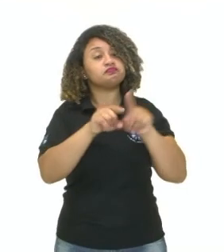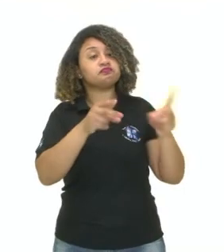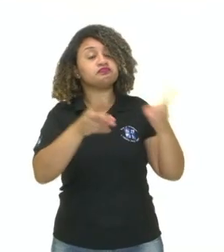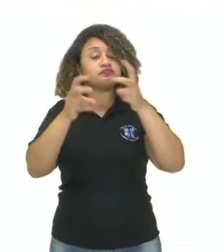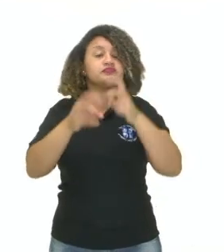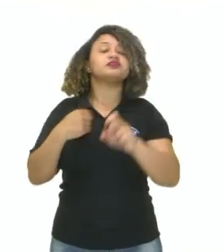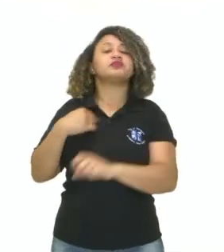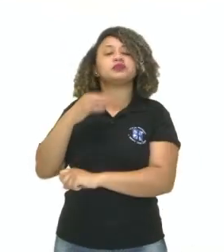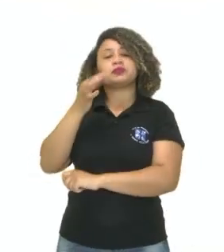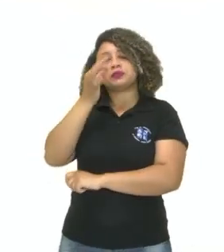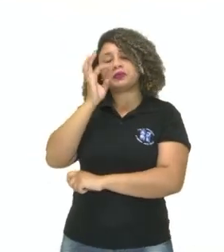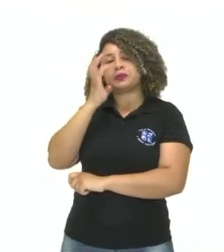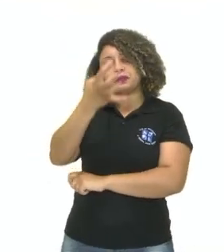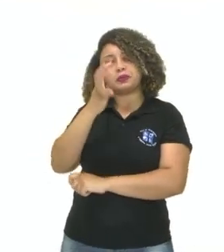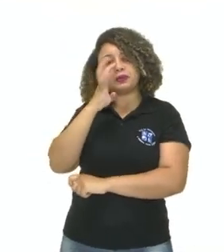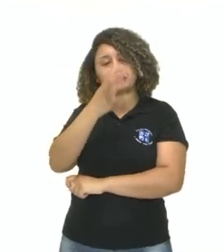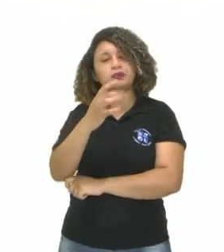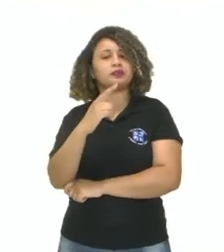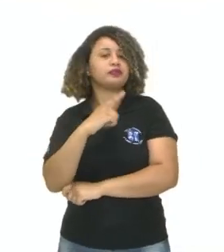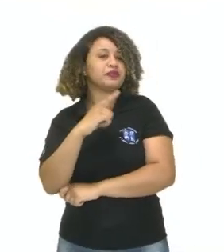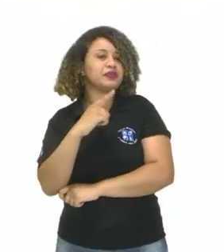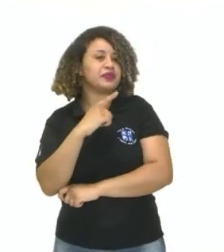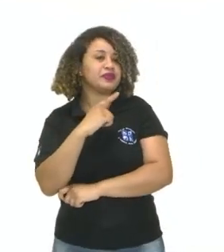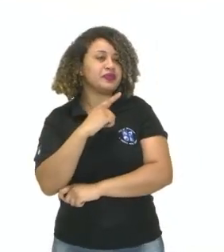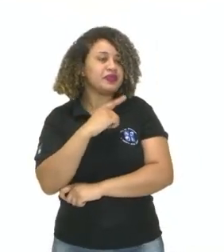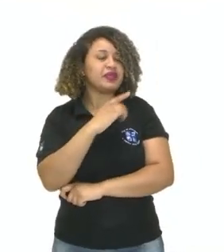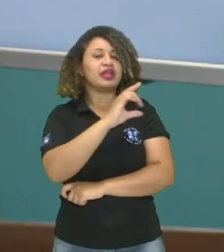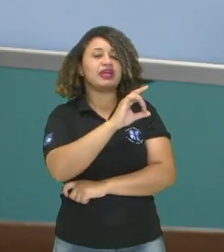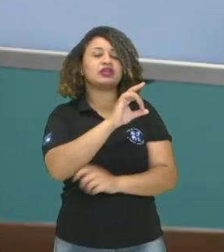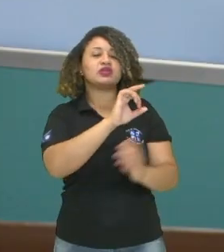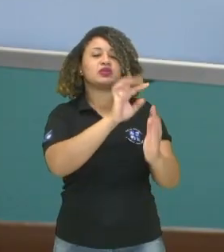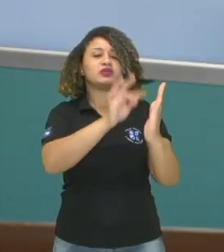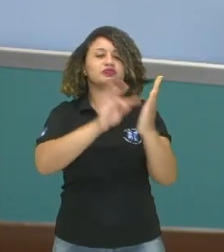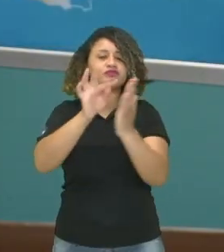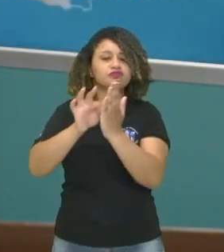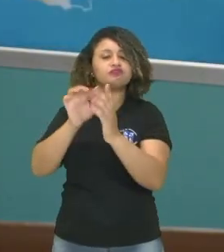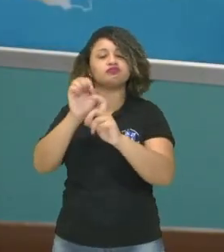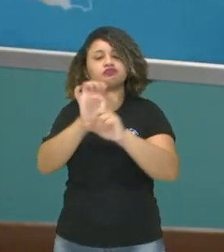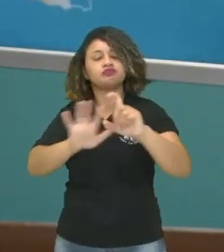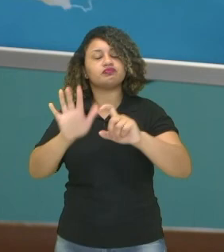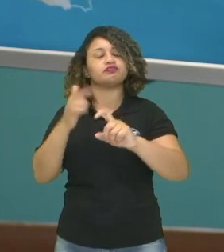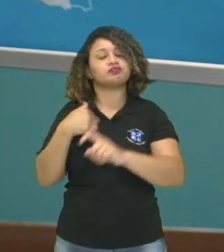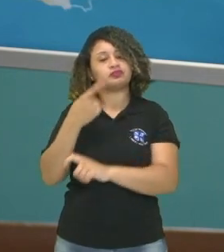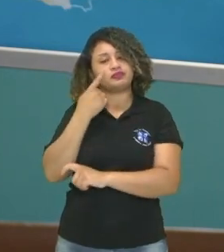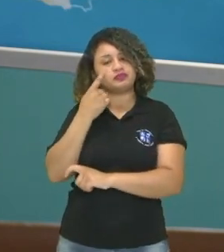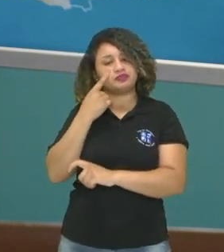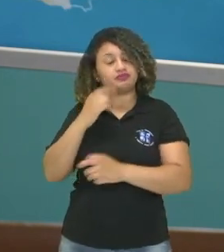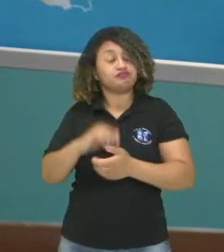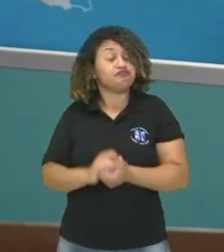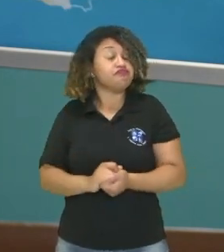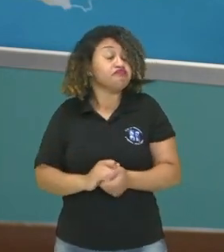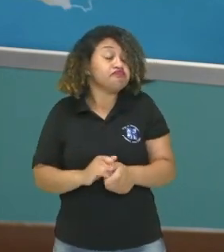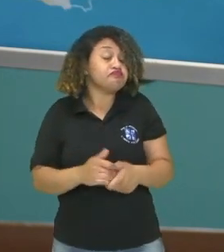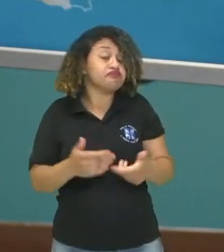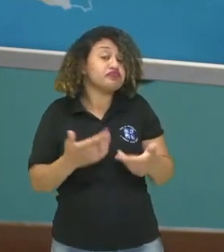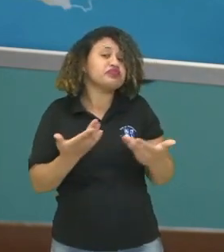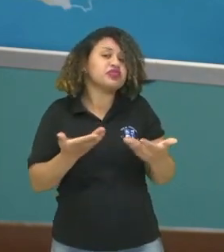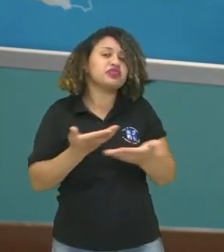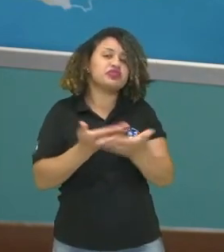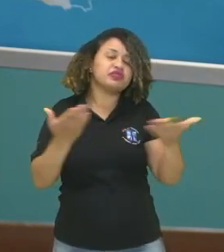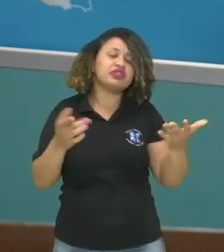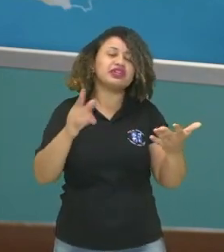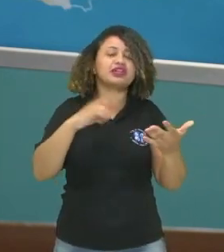as críticas presentes em cada texto. Agora